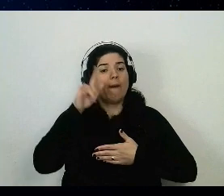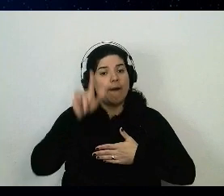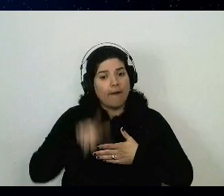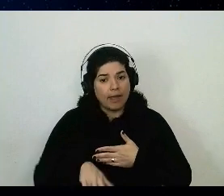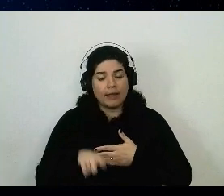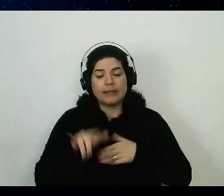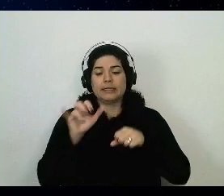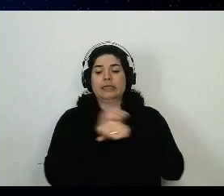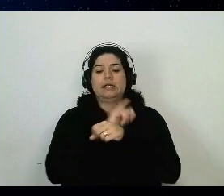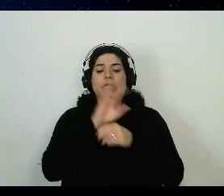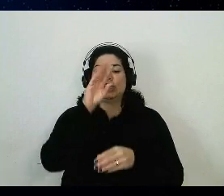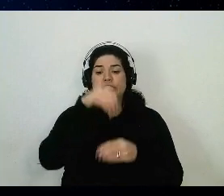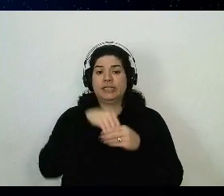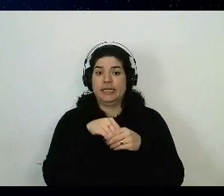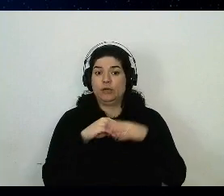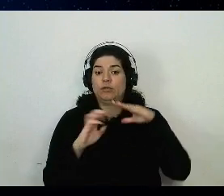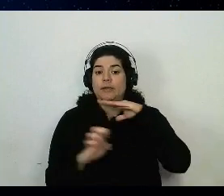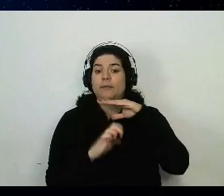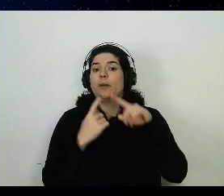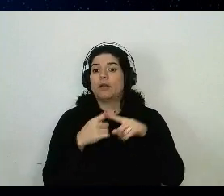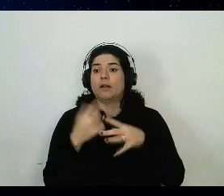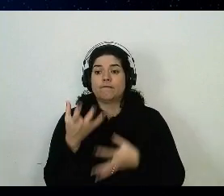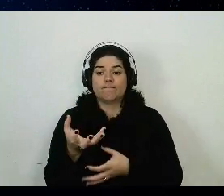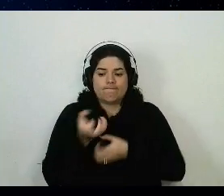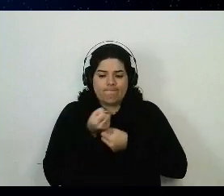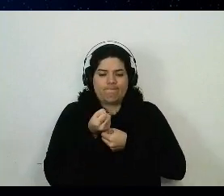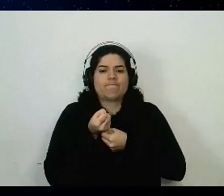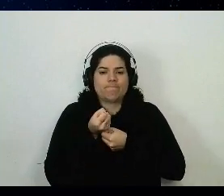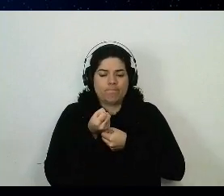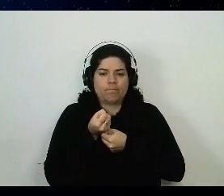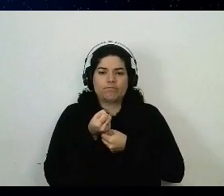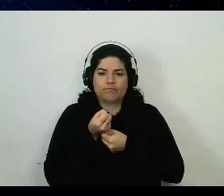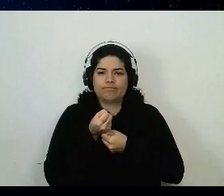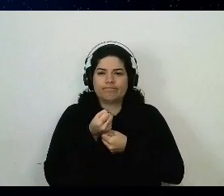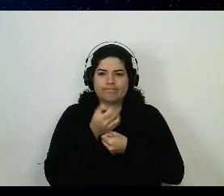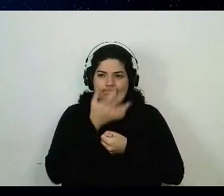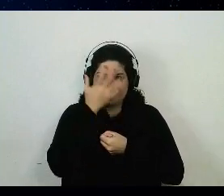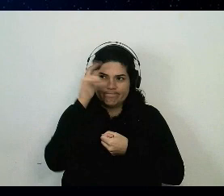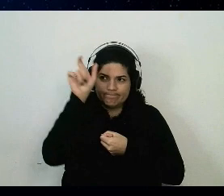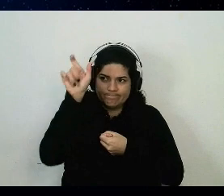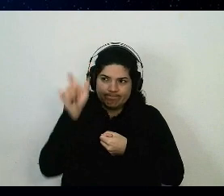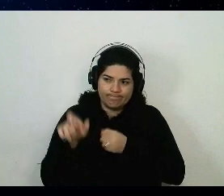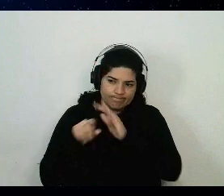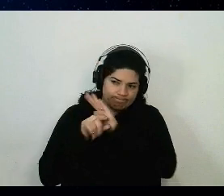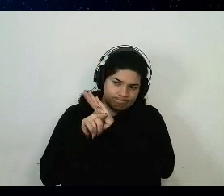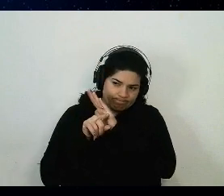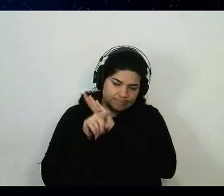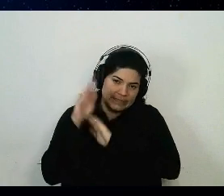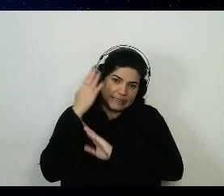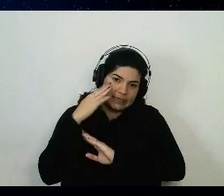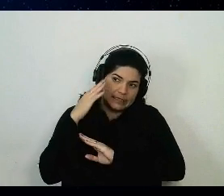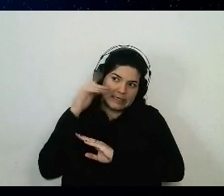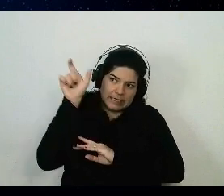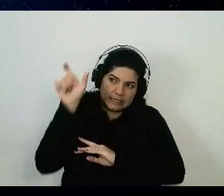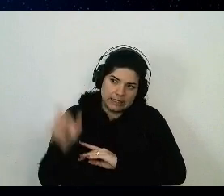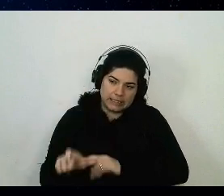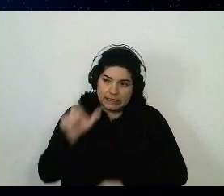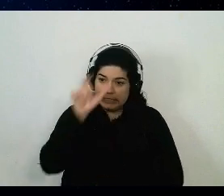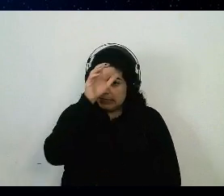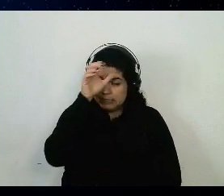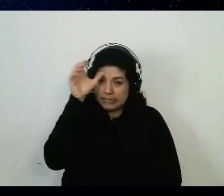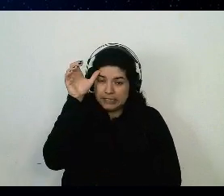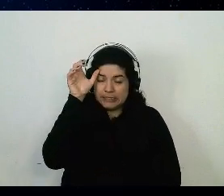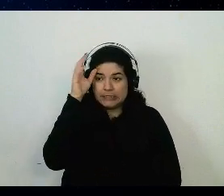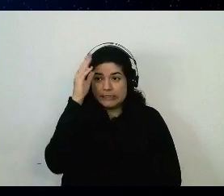quê? Porque nós retemos, porque nós mapeamos a persona, porque nós entendemos o cliente na outra ponta e nós fizemos